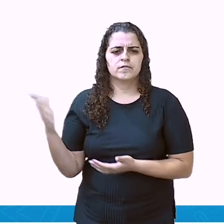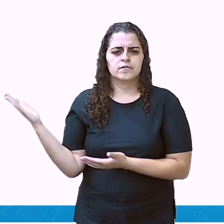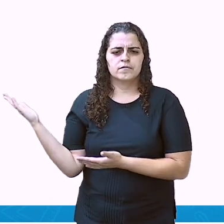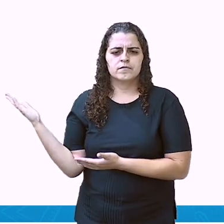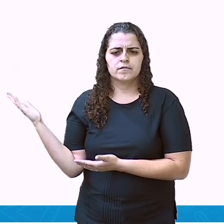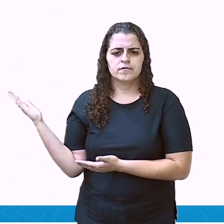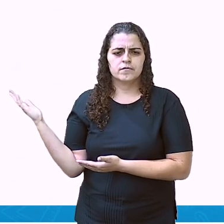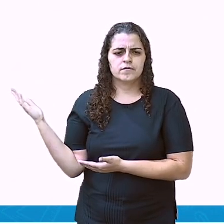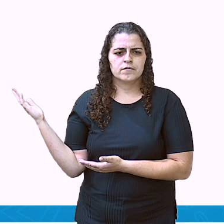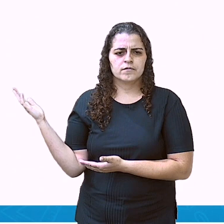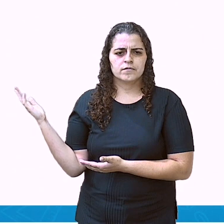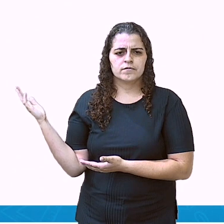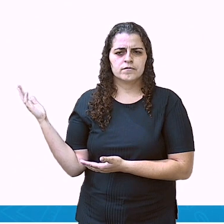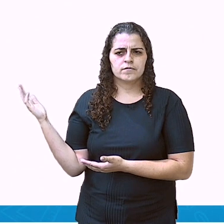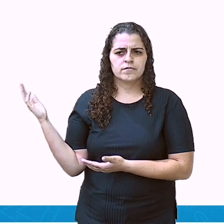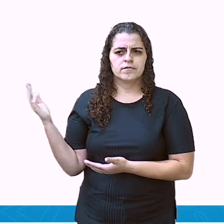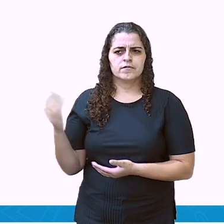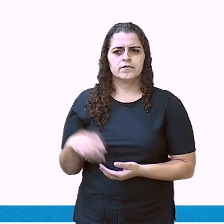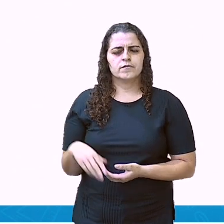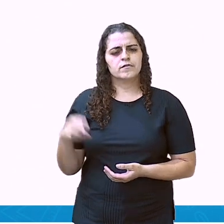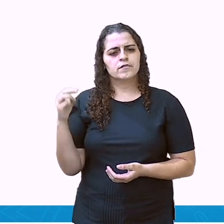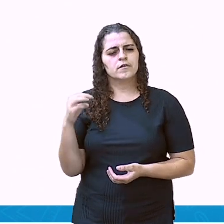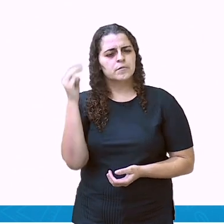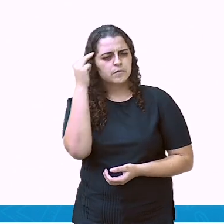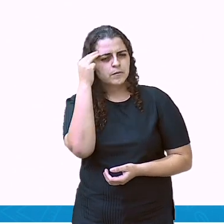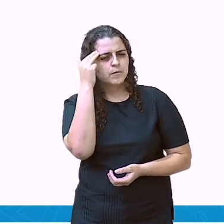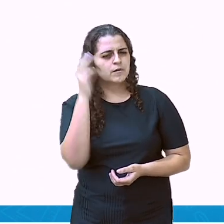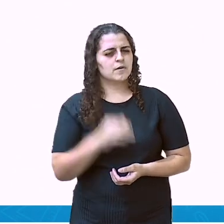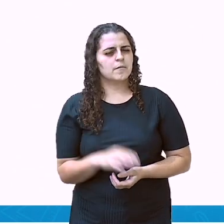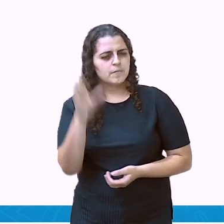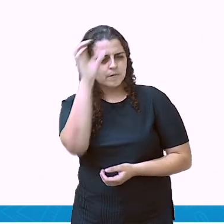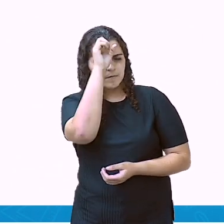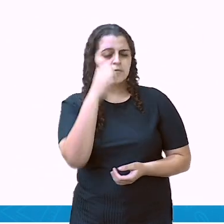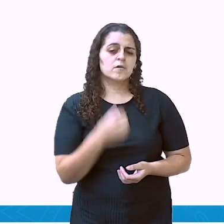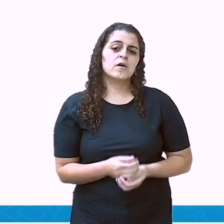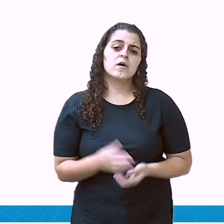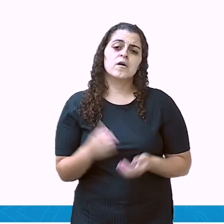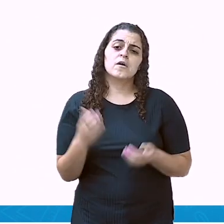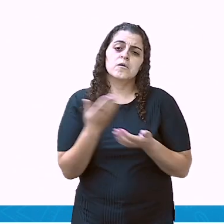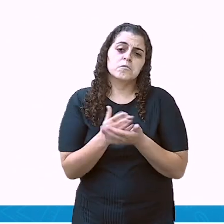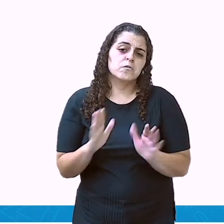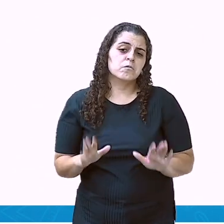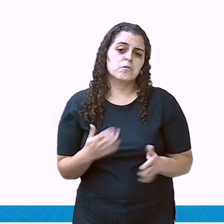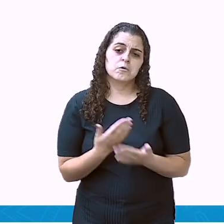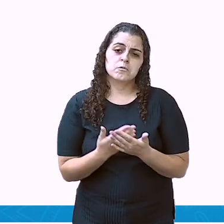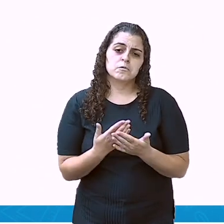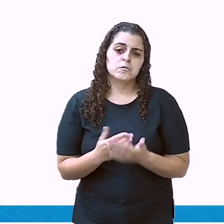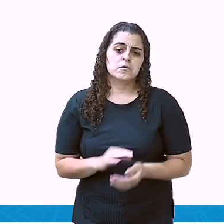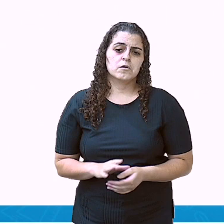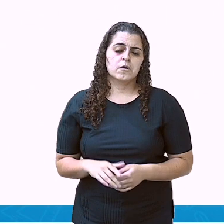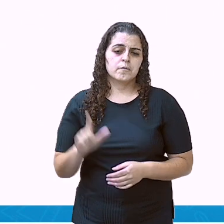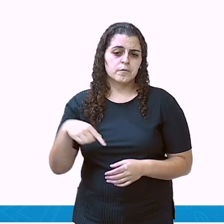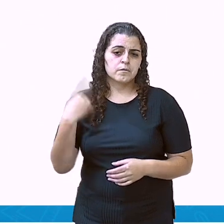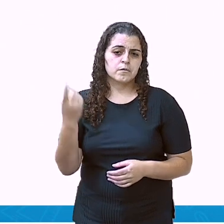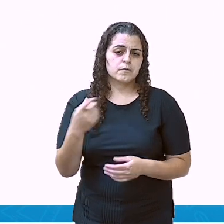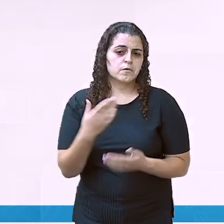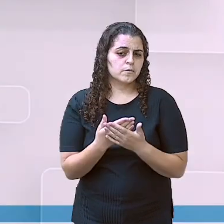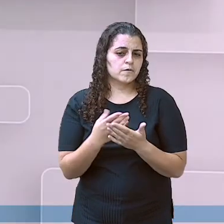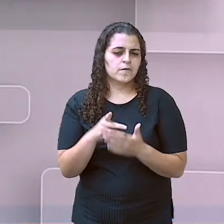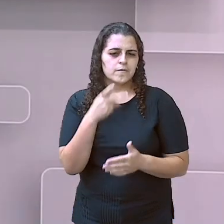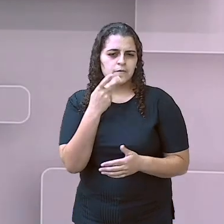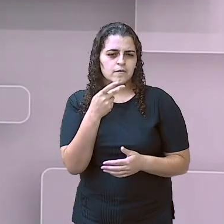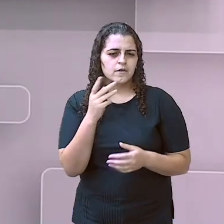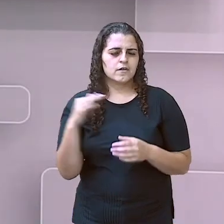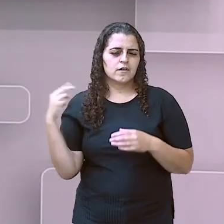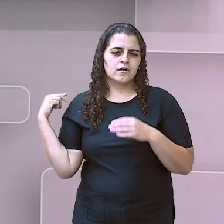Vamos memorizar, ok? Nossa aula está ficando por aqui. Nossa próxima aula, a gente vai falar sobre